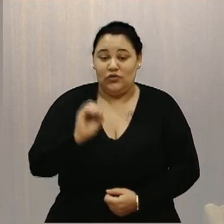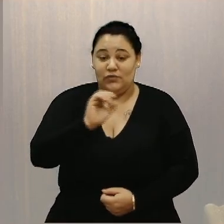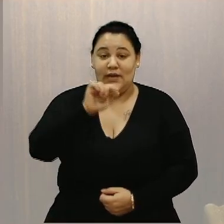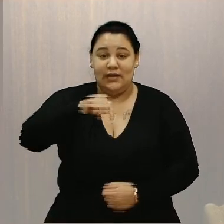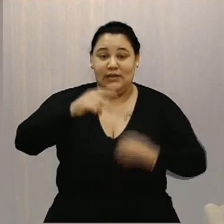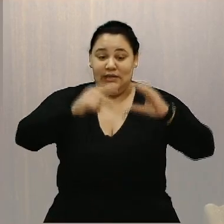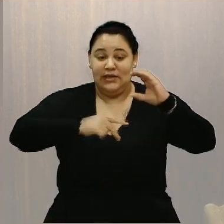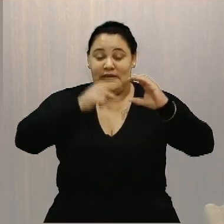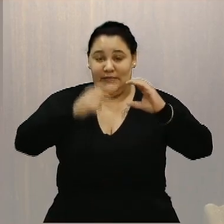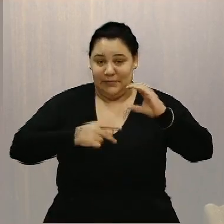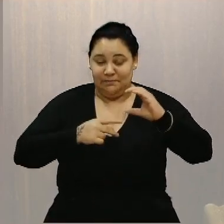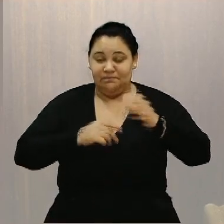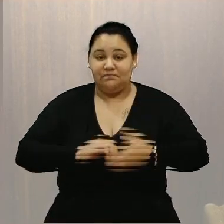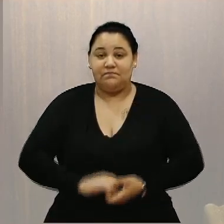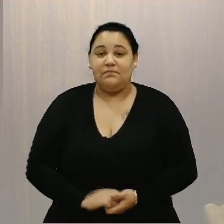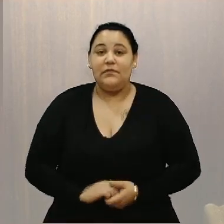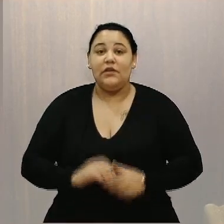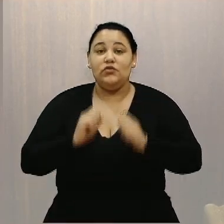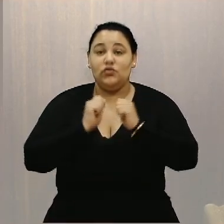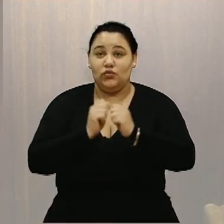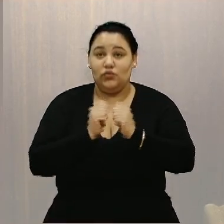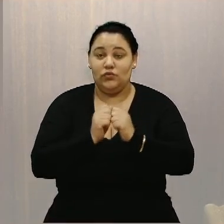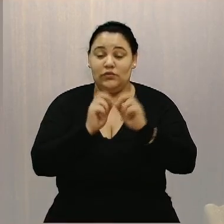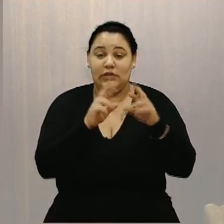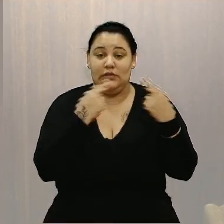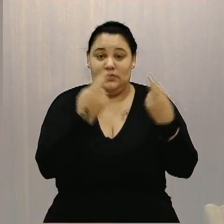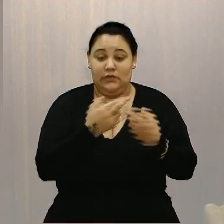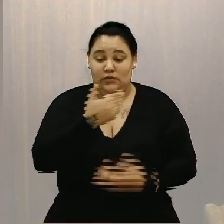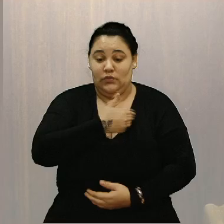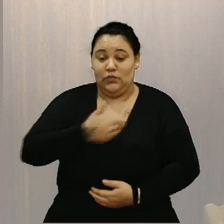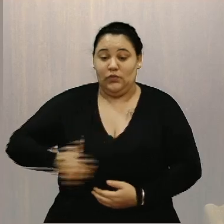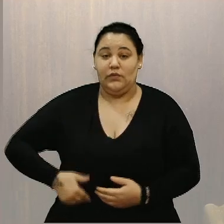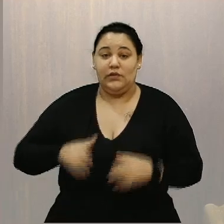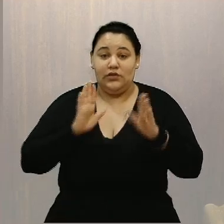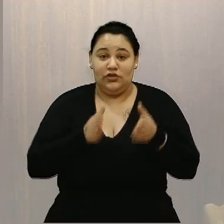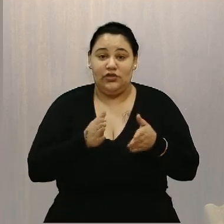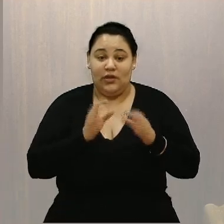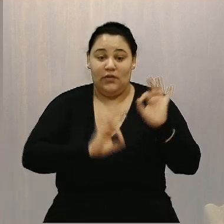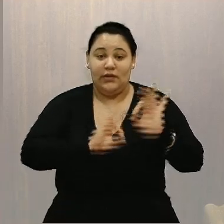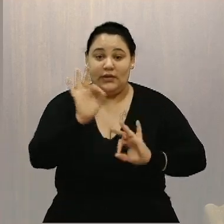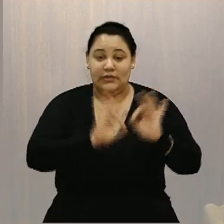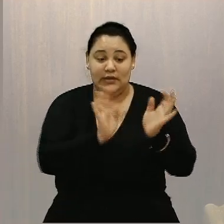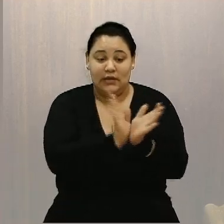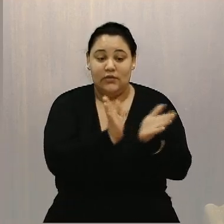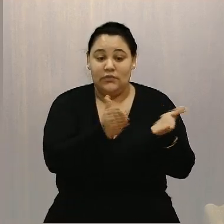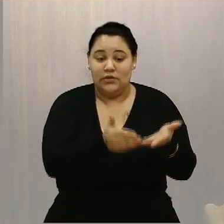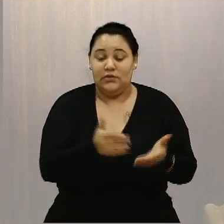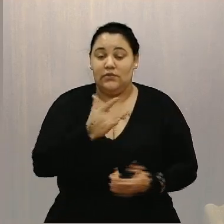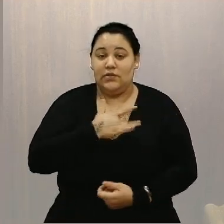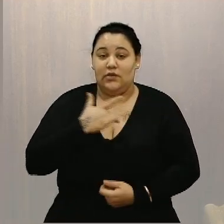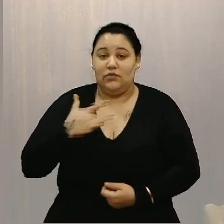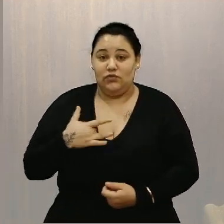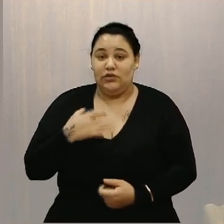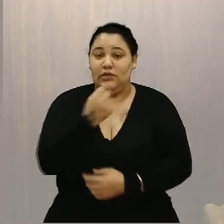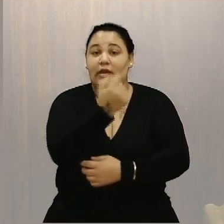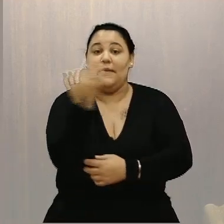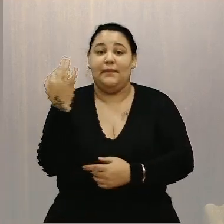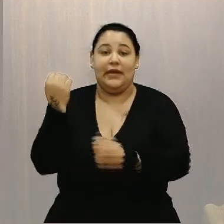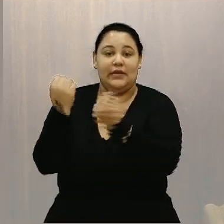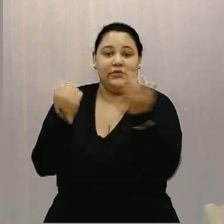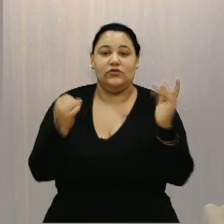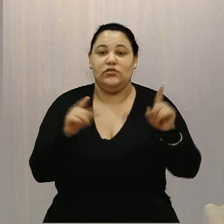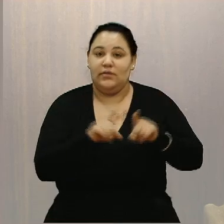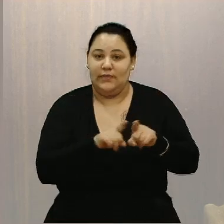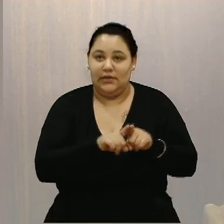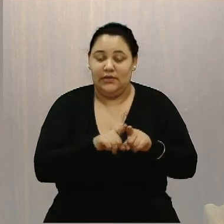Câmara de Vereadores, através da audiência pública que foi chamada pela Comissão de Saúde e Meio Ambiente, onde a